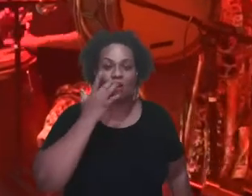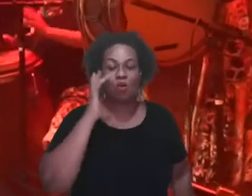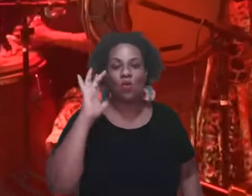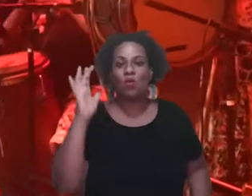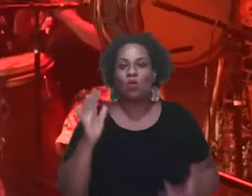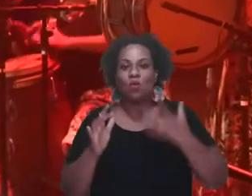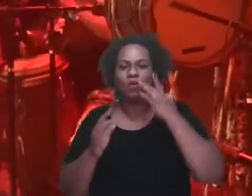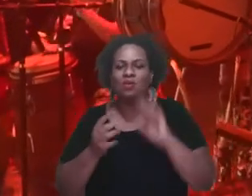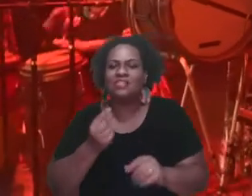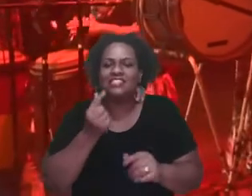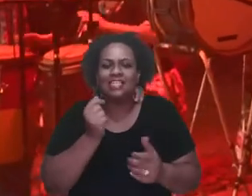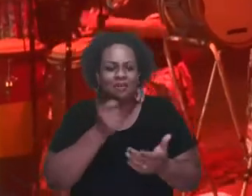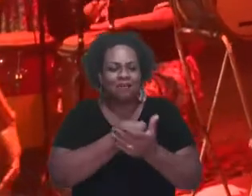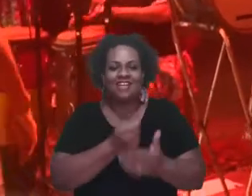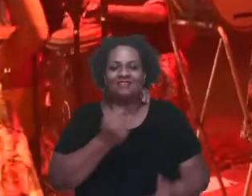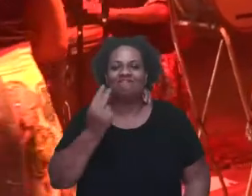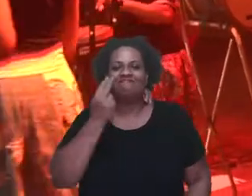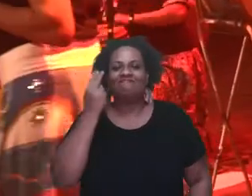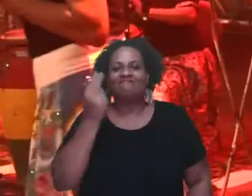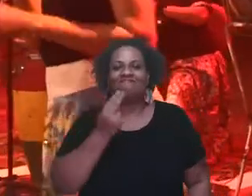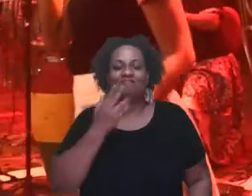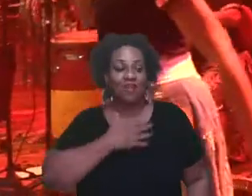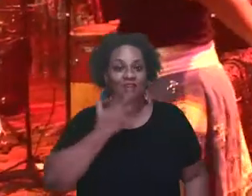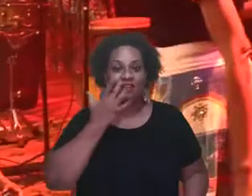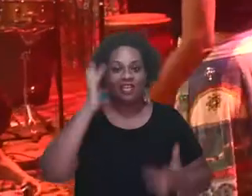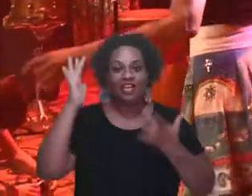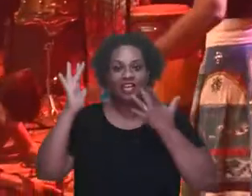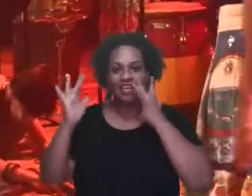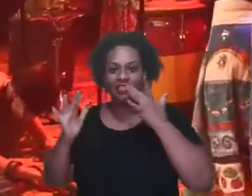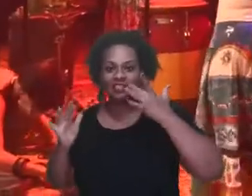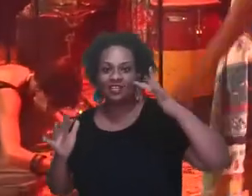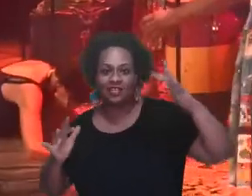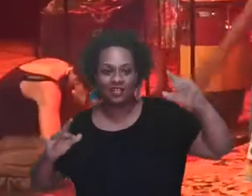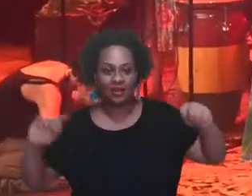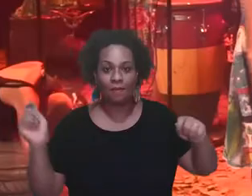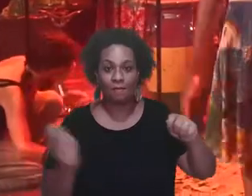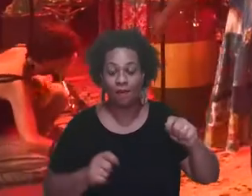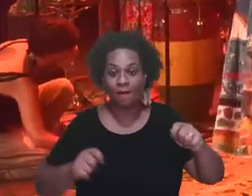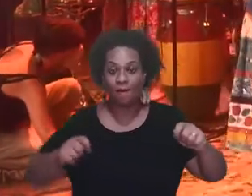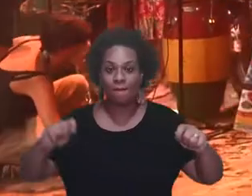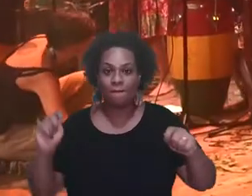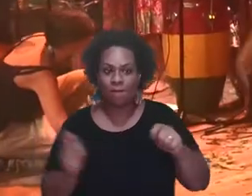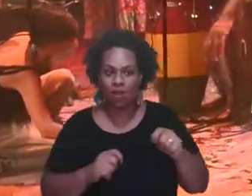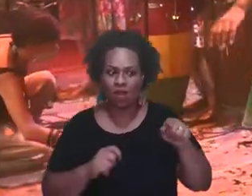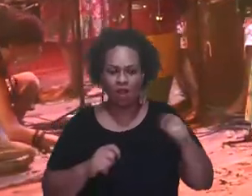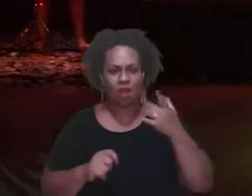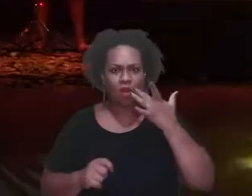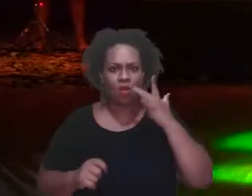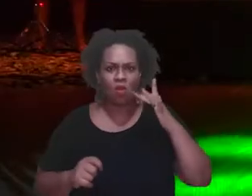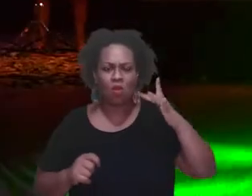vale ouro não há dinheiro que pague esse tá bom meu lindo e alô desse na Fúria de volta que